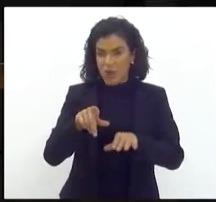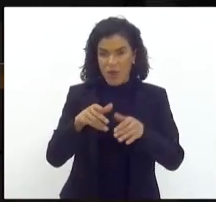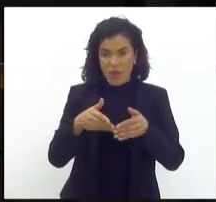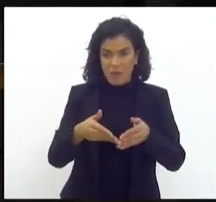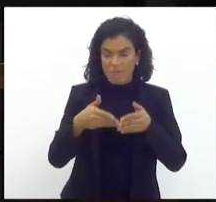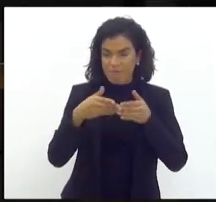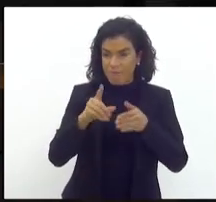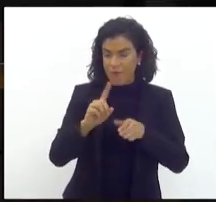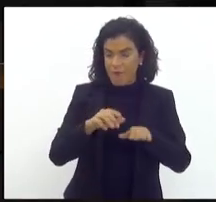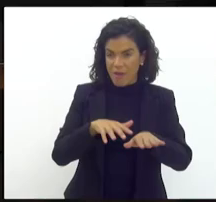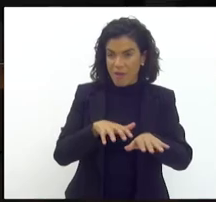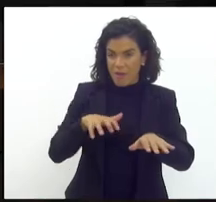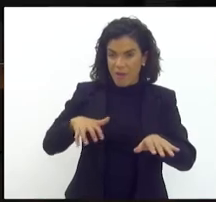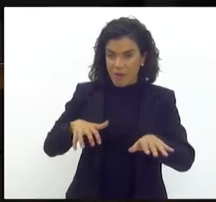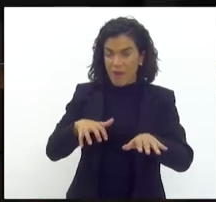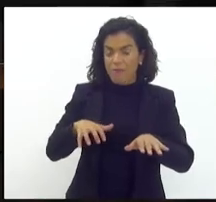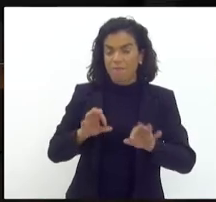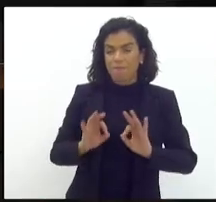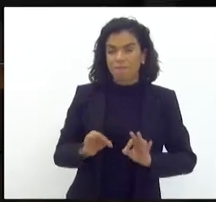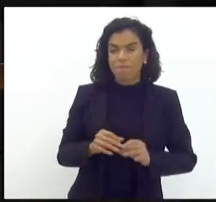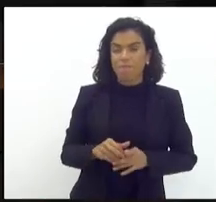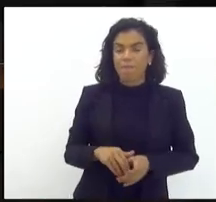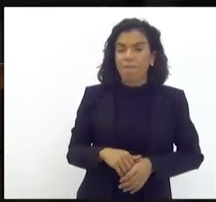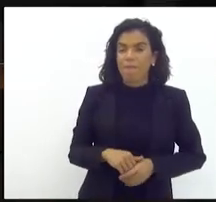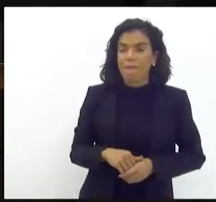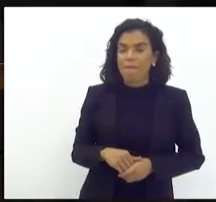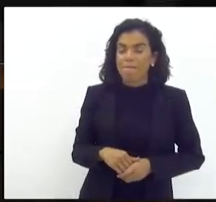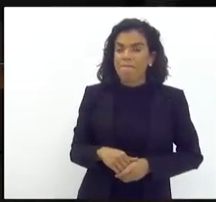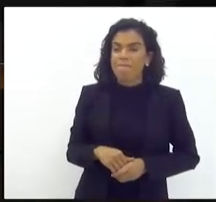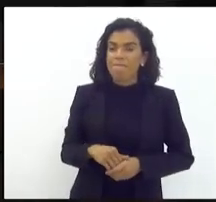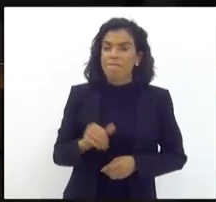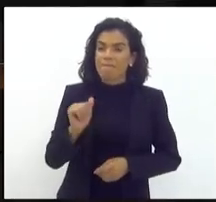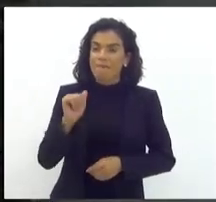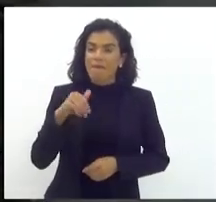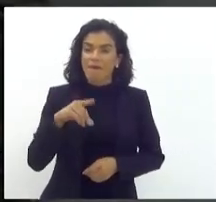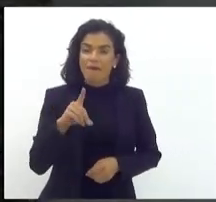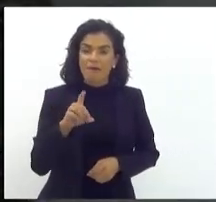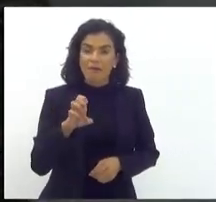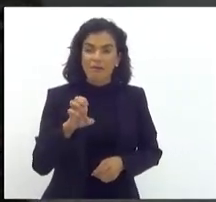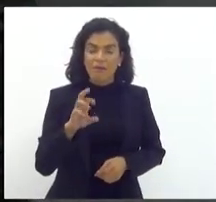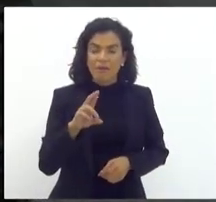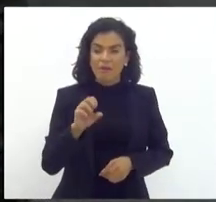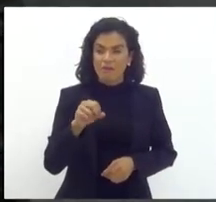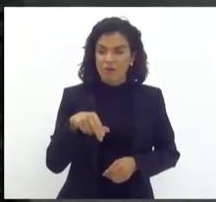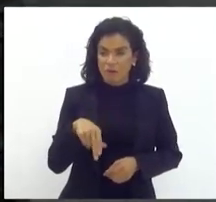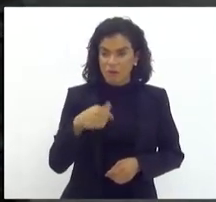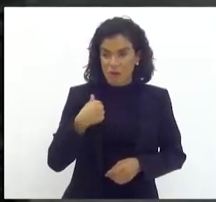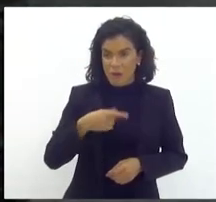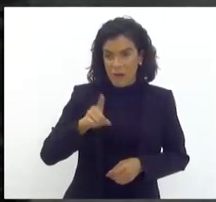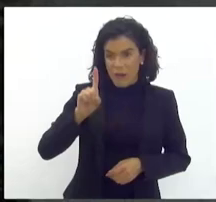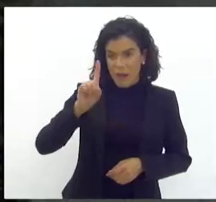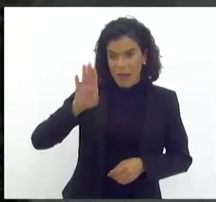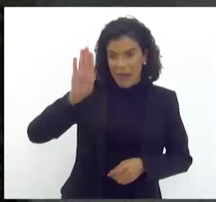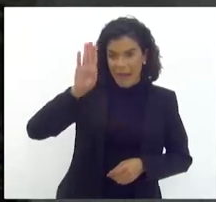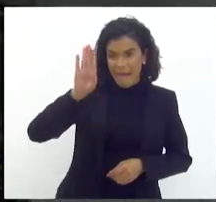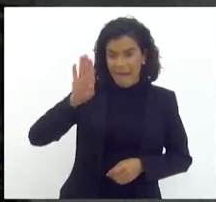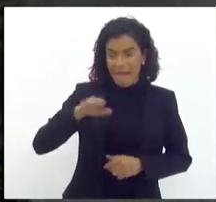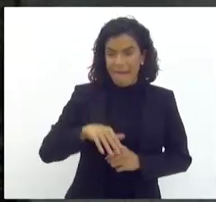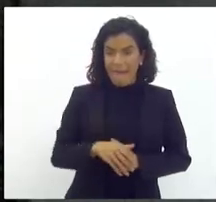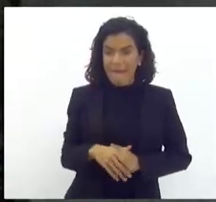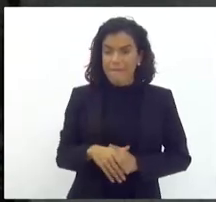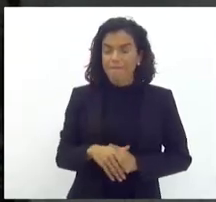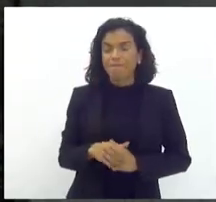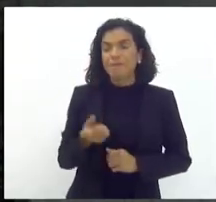bancada do pessoal tá voltando ao contrário por favor Deputado Anderson Moraes Boa tarde um pela ordem perfeitamente